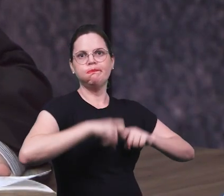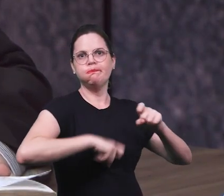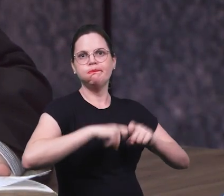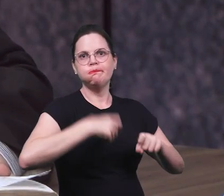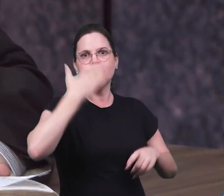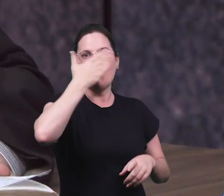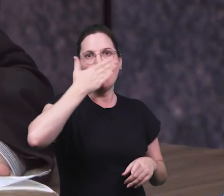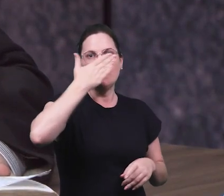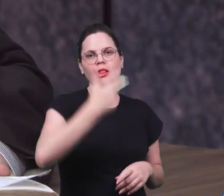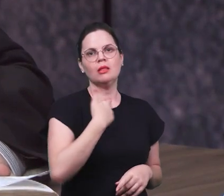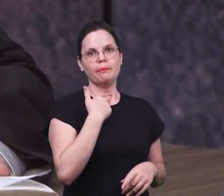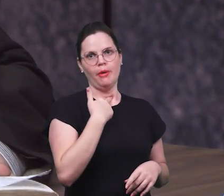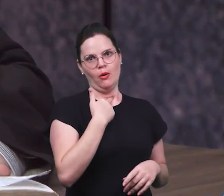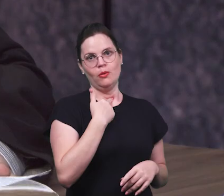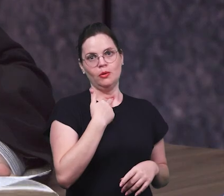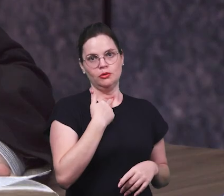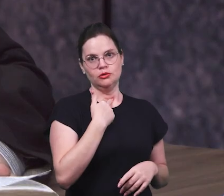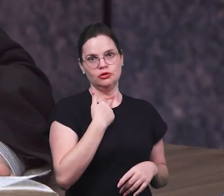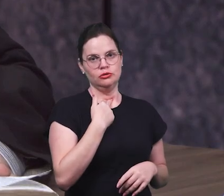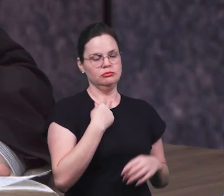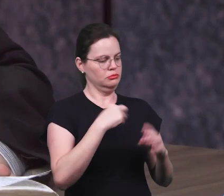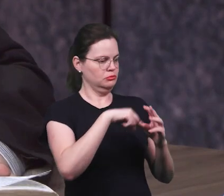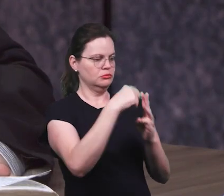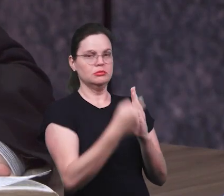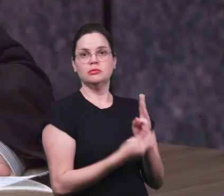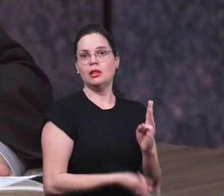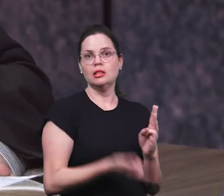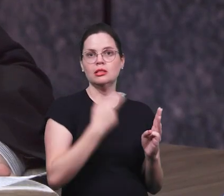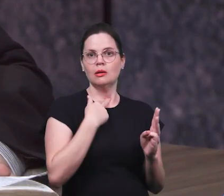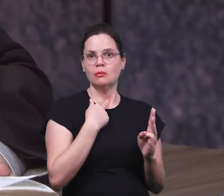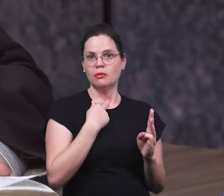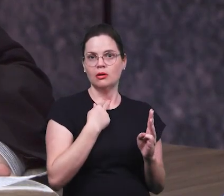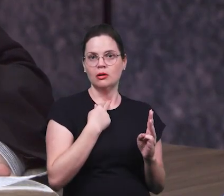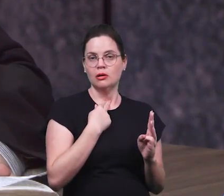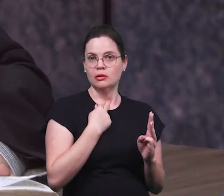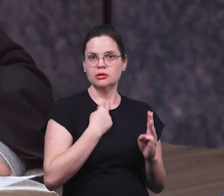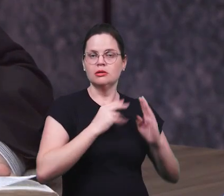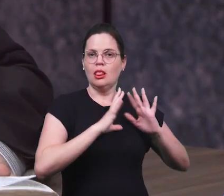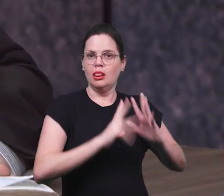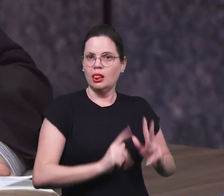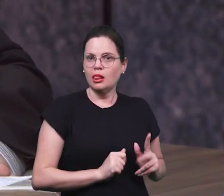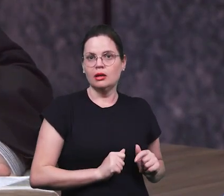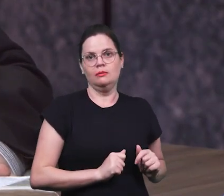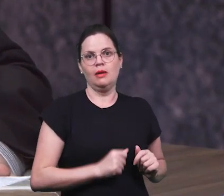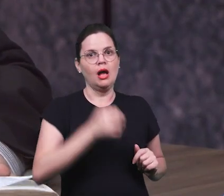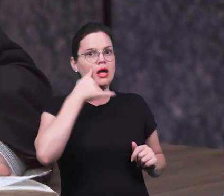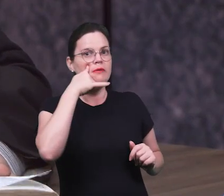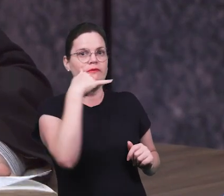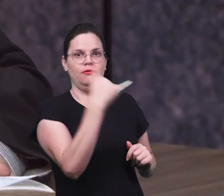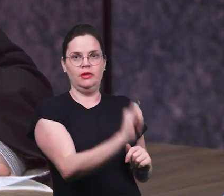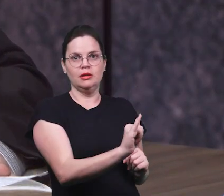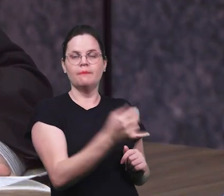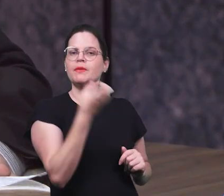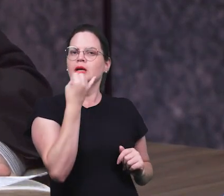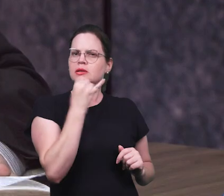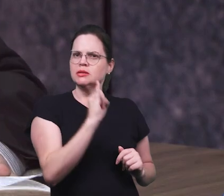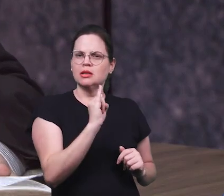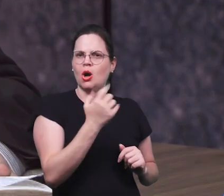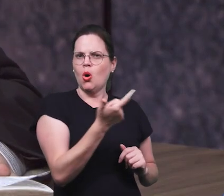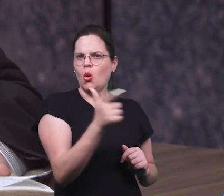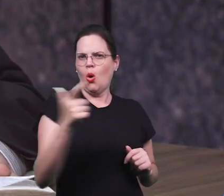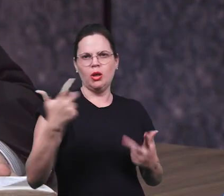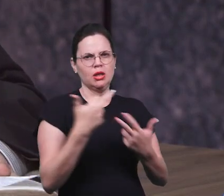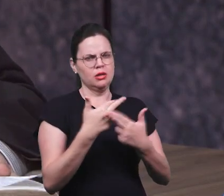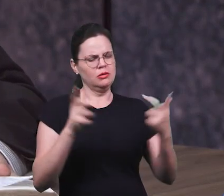Espírito Santo, você vai passar a caminhar dentro da vontade de Deus através do seu Espírito, que vai te